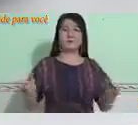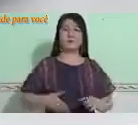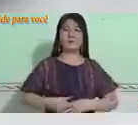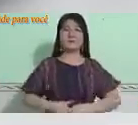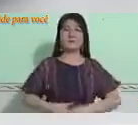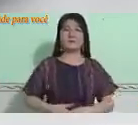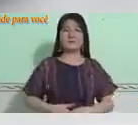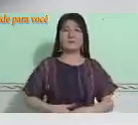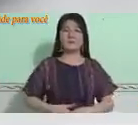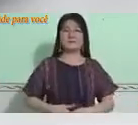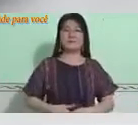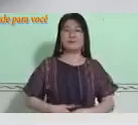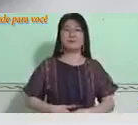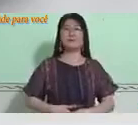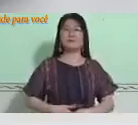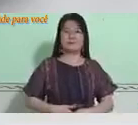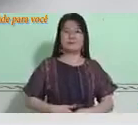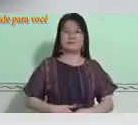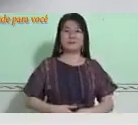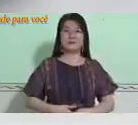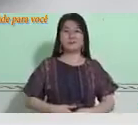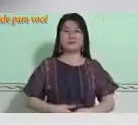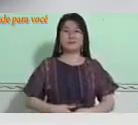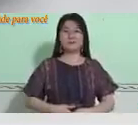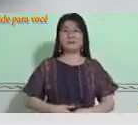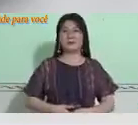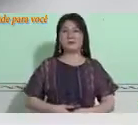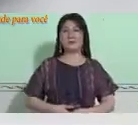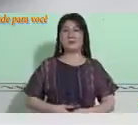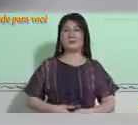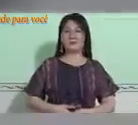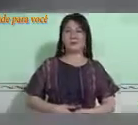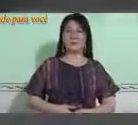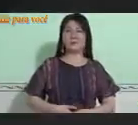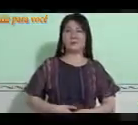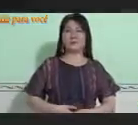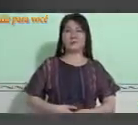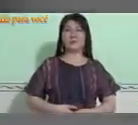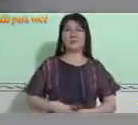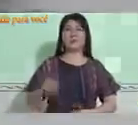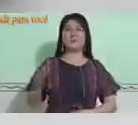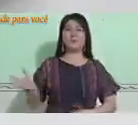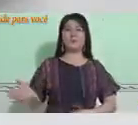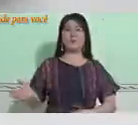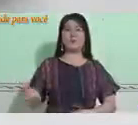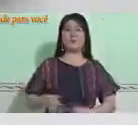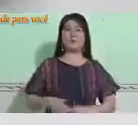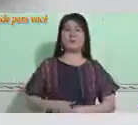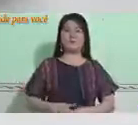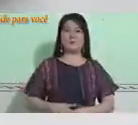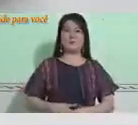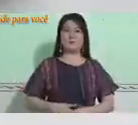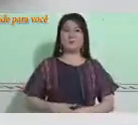meses e necessitar de um tratamento prolongado como dentista ou como um cirurgião maxilofacial, dependendo da gravidade